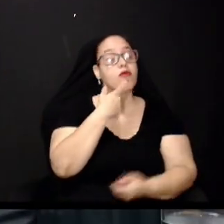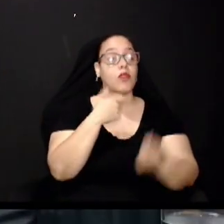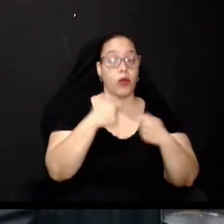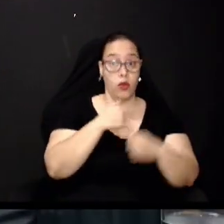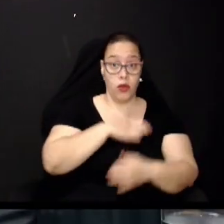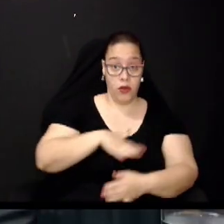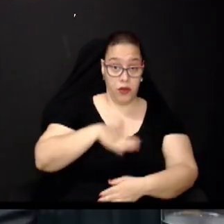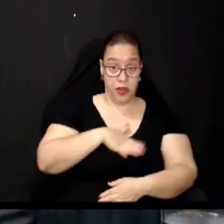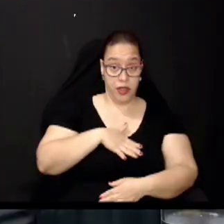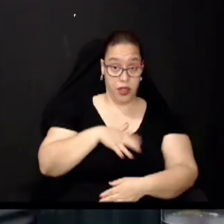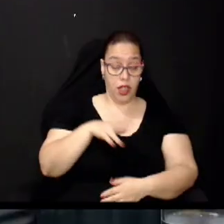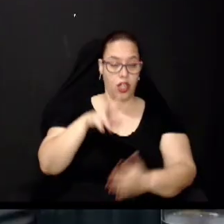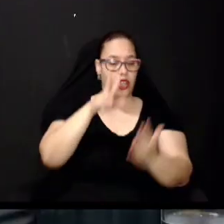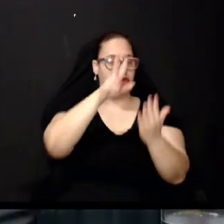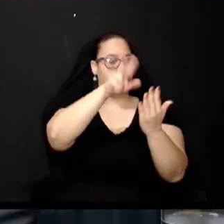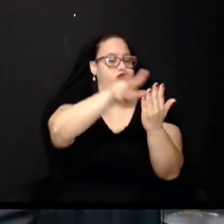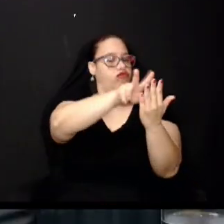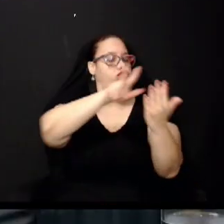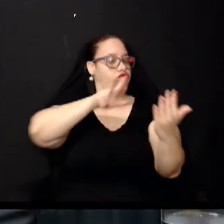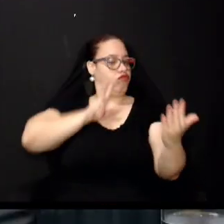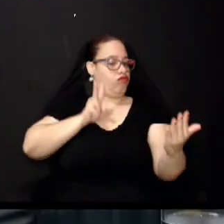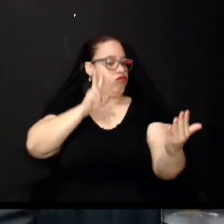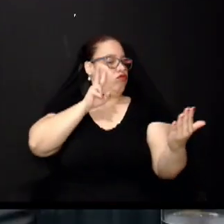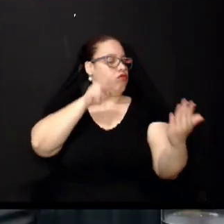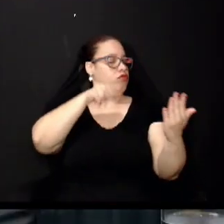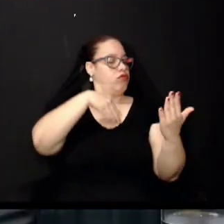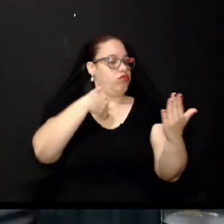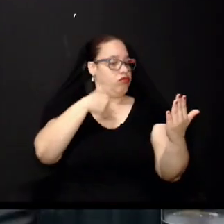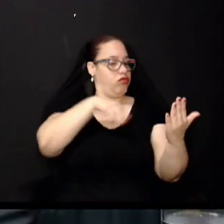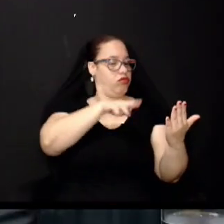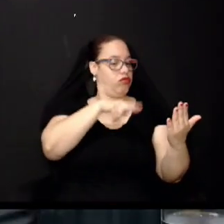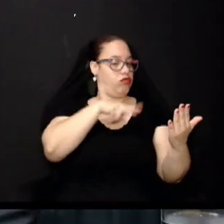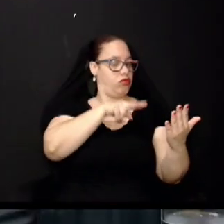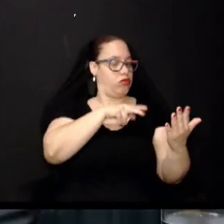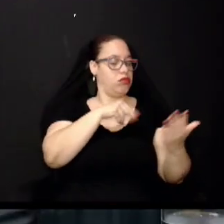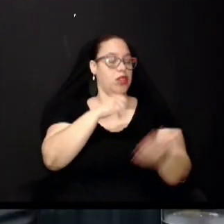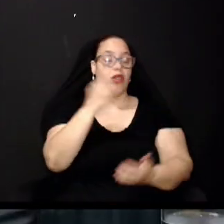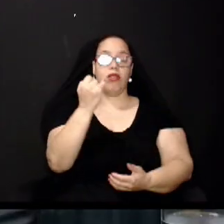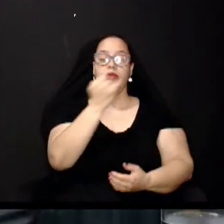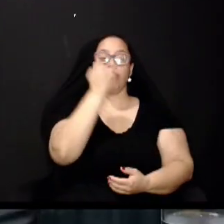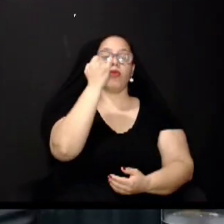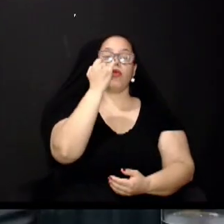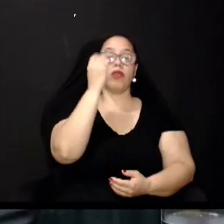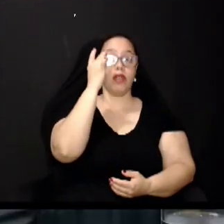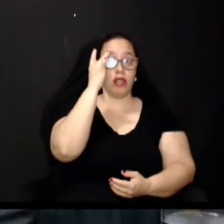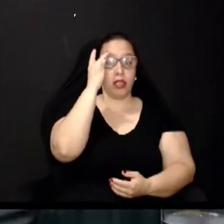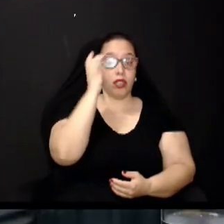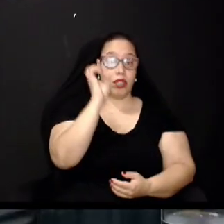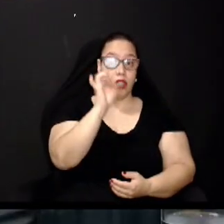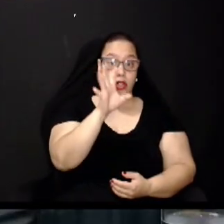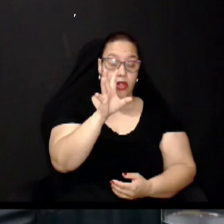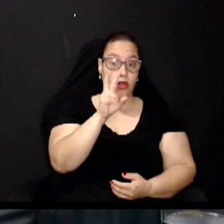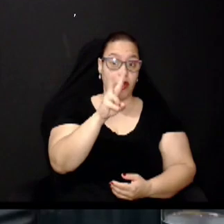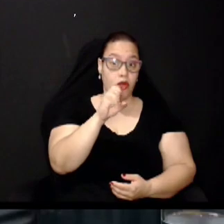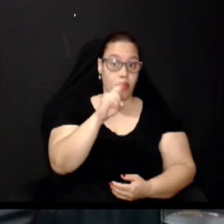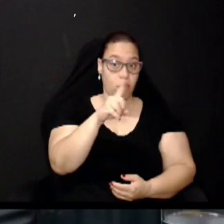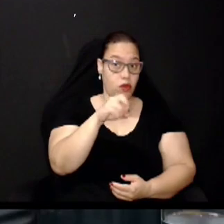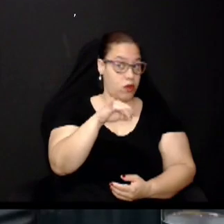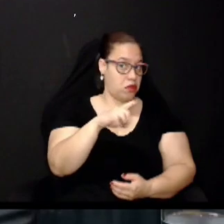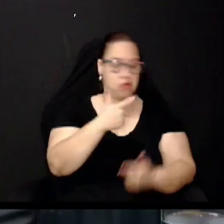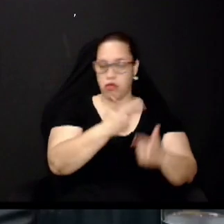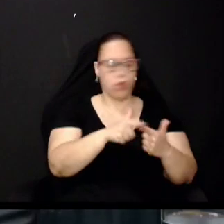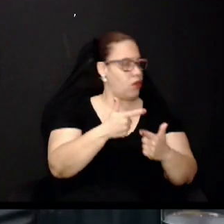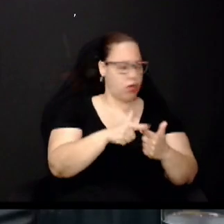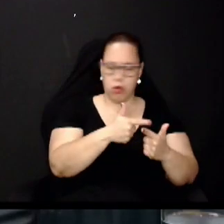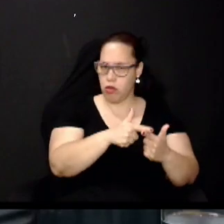vê no espelho, Uau. né? Então, é importante. Não é uma questão meramente de vaidade. Não teria nenhum problema se fosse. Sim. Mas